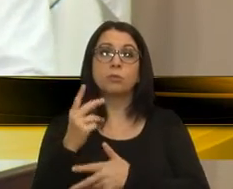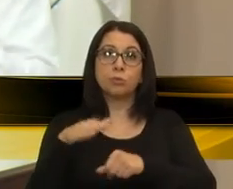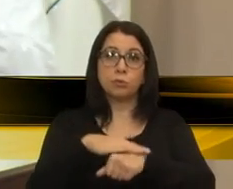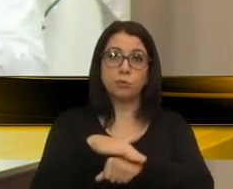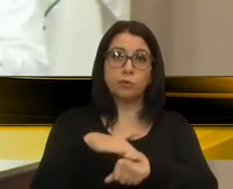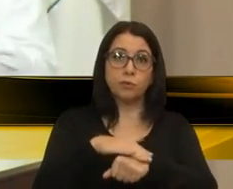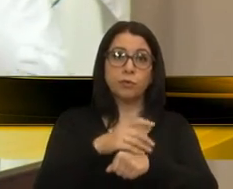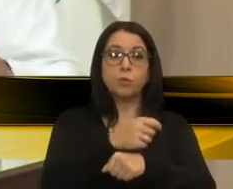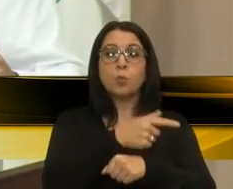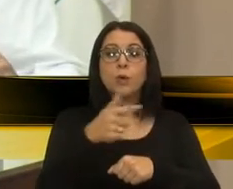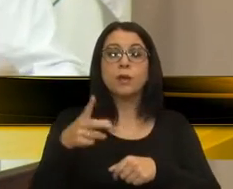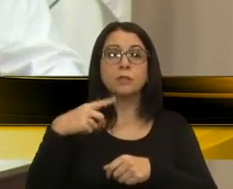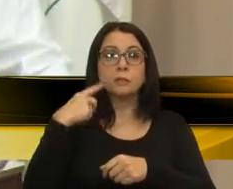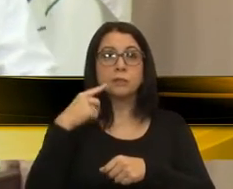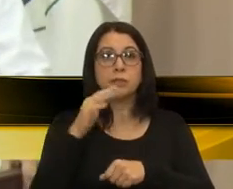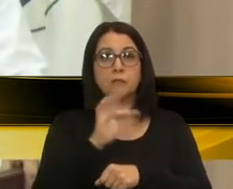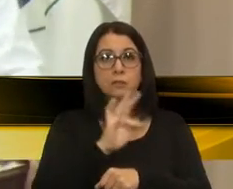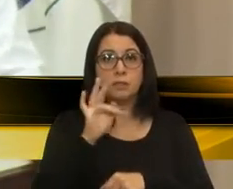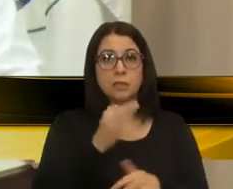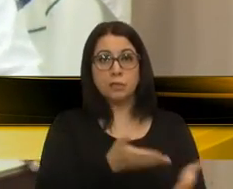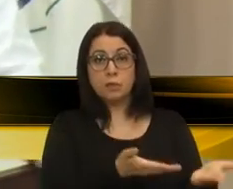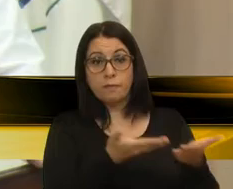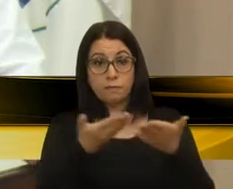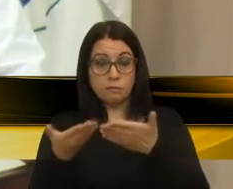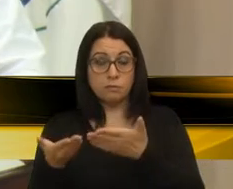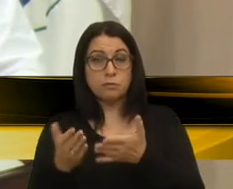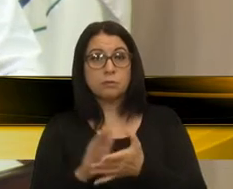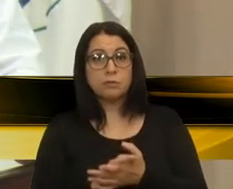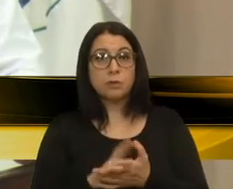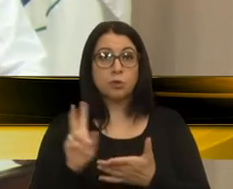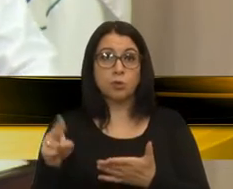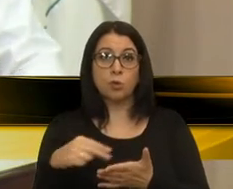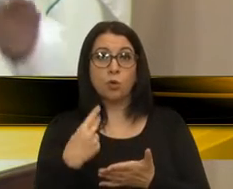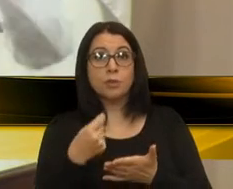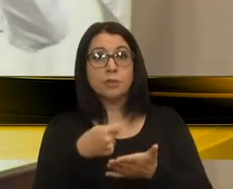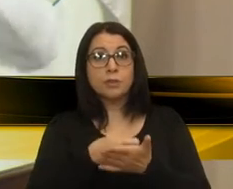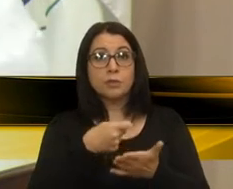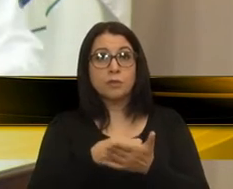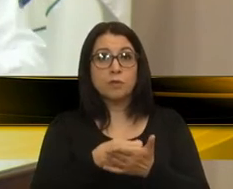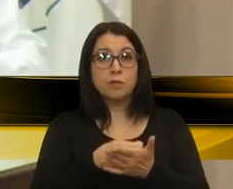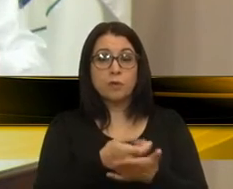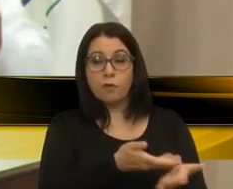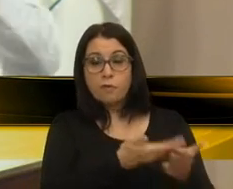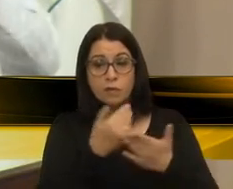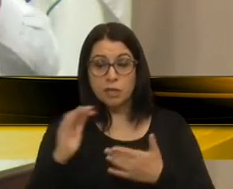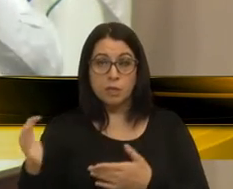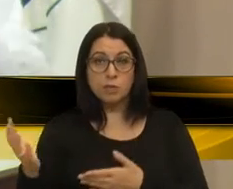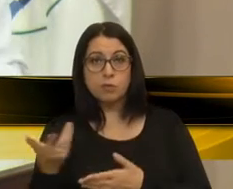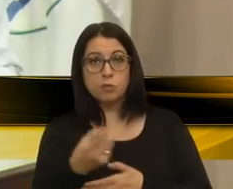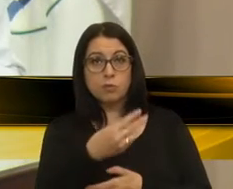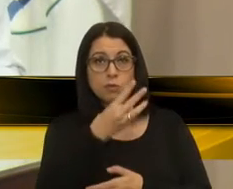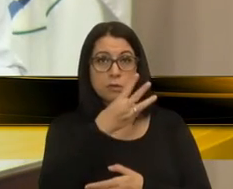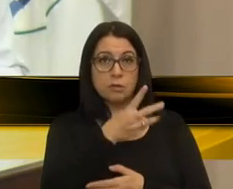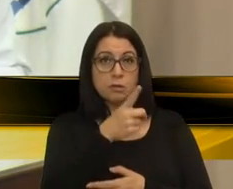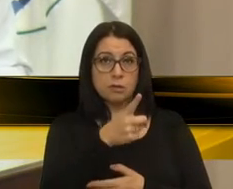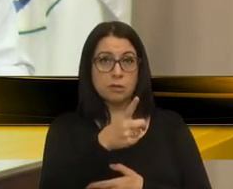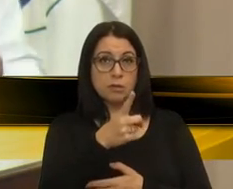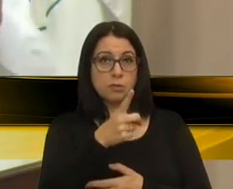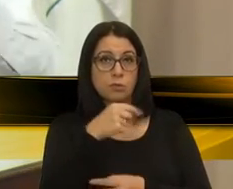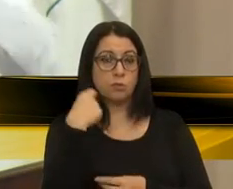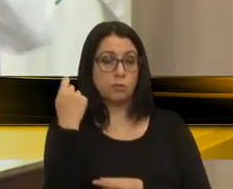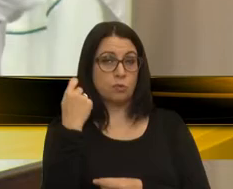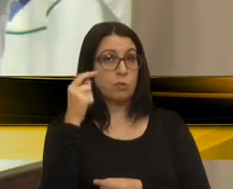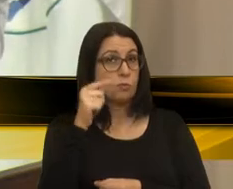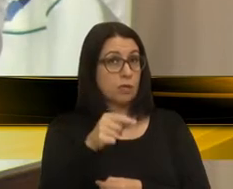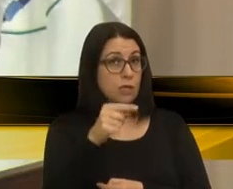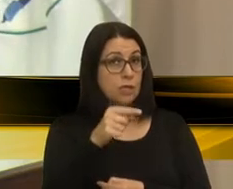conversamos quais deputados federais convidar, nós decidimos, vamos convidar todos os 31 do Rio Grande do Sul, porque é